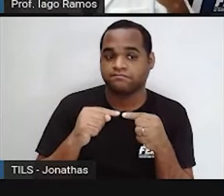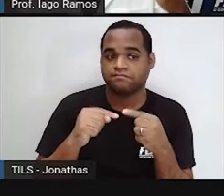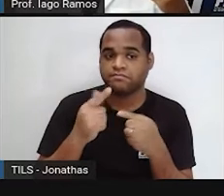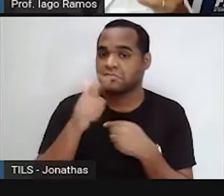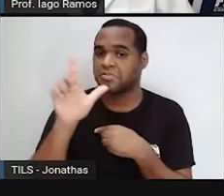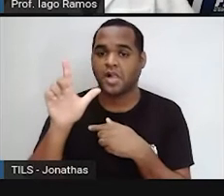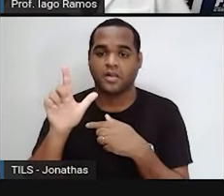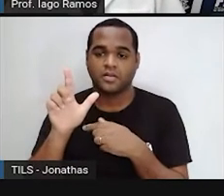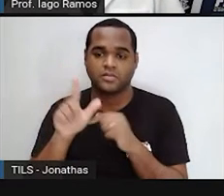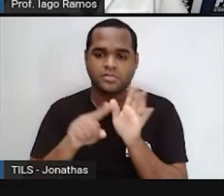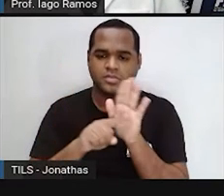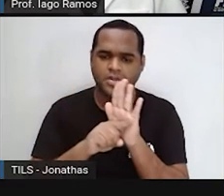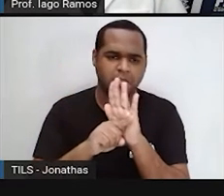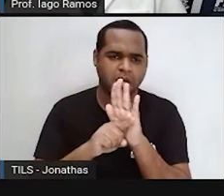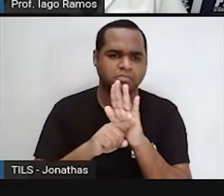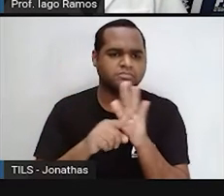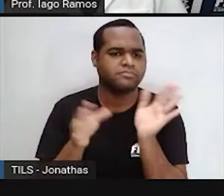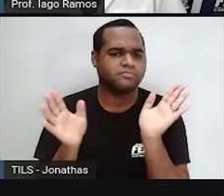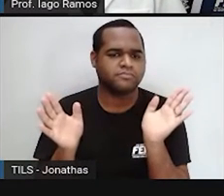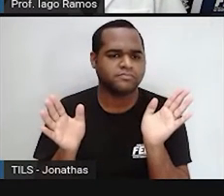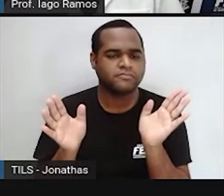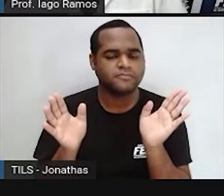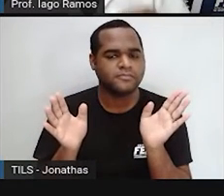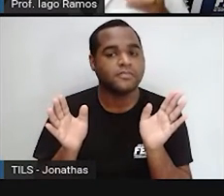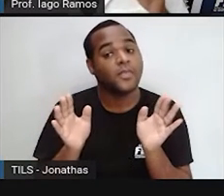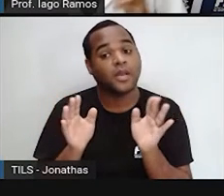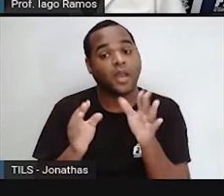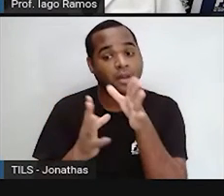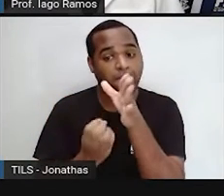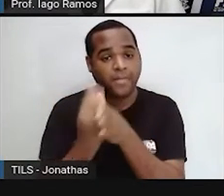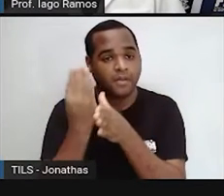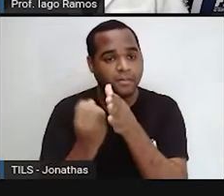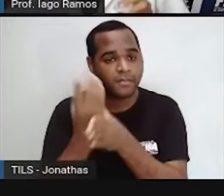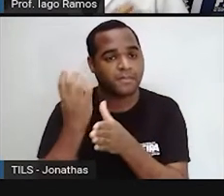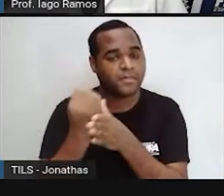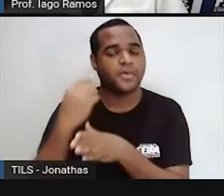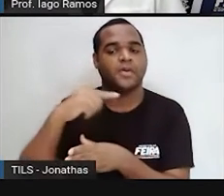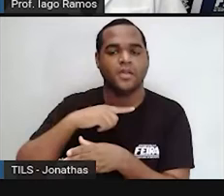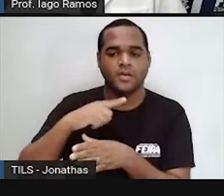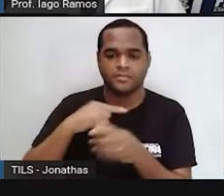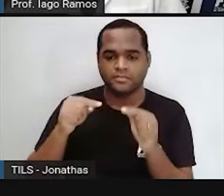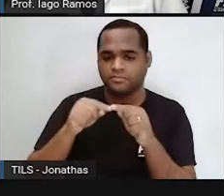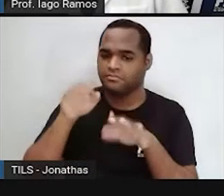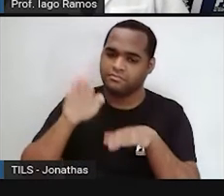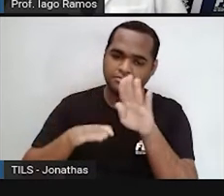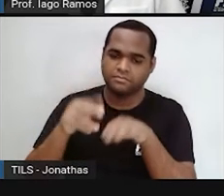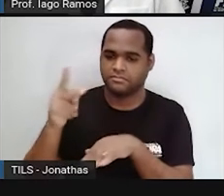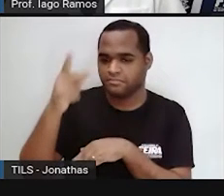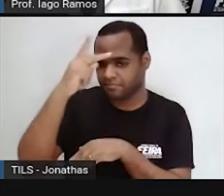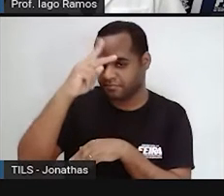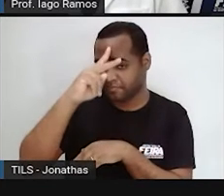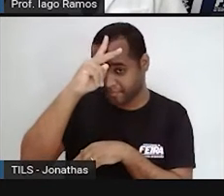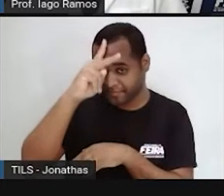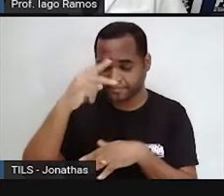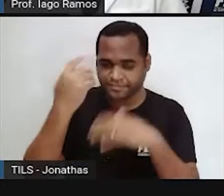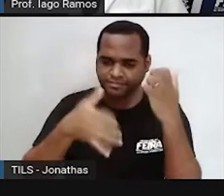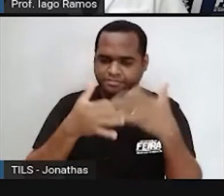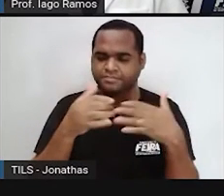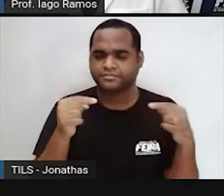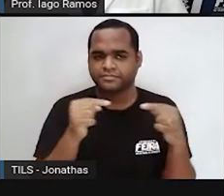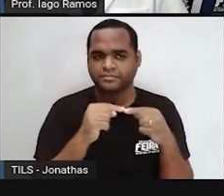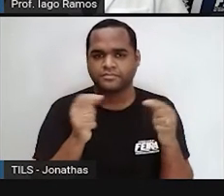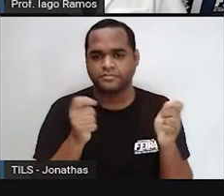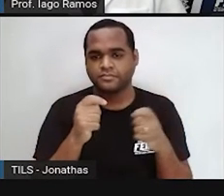coisa de cinema né Vamos pensar assim é aparece um pouquinho né depender da história aparece ali alguma coisa